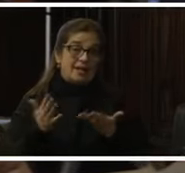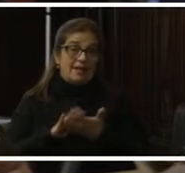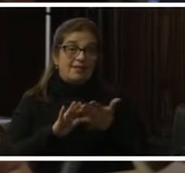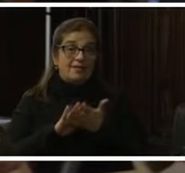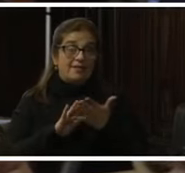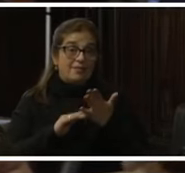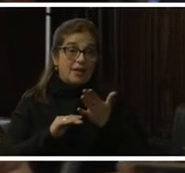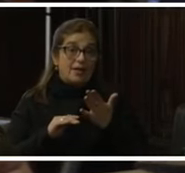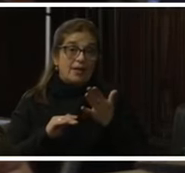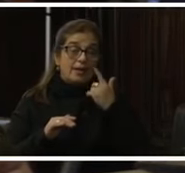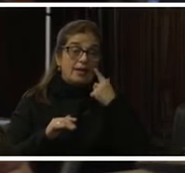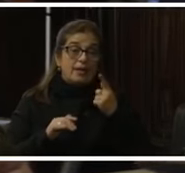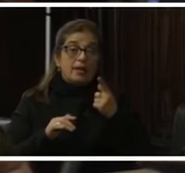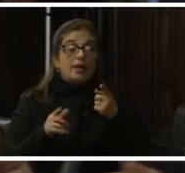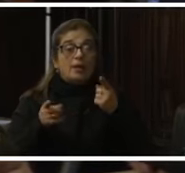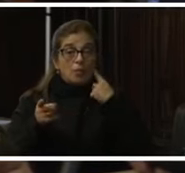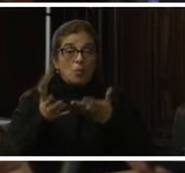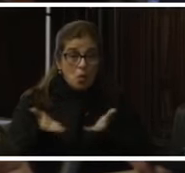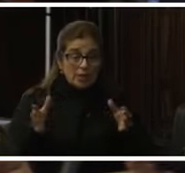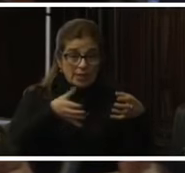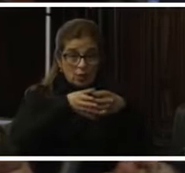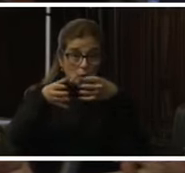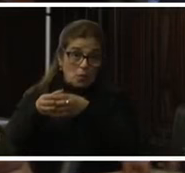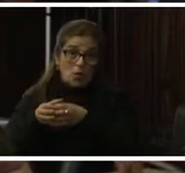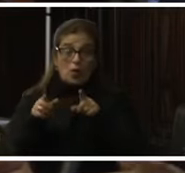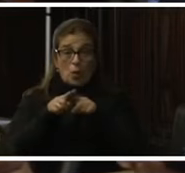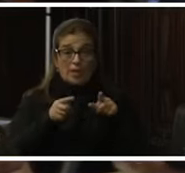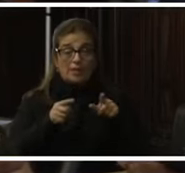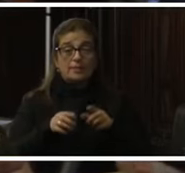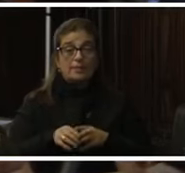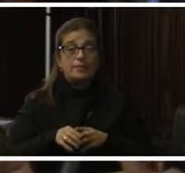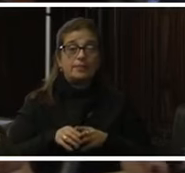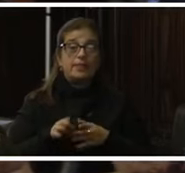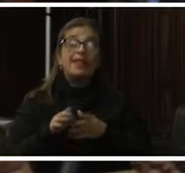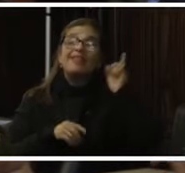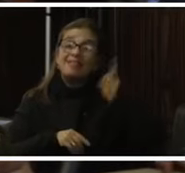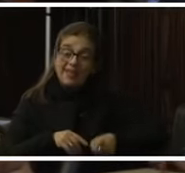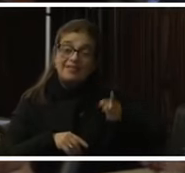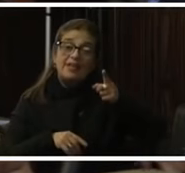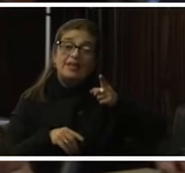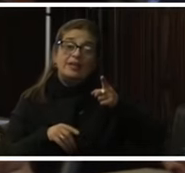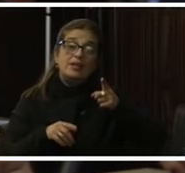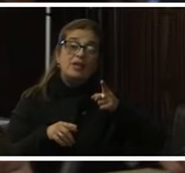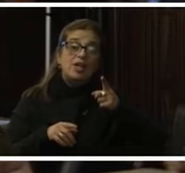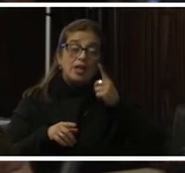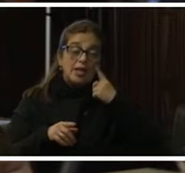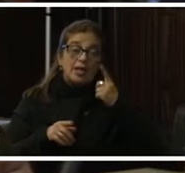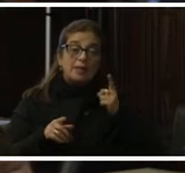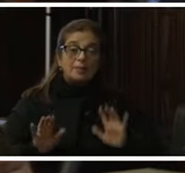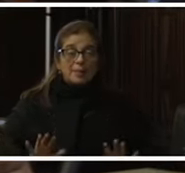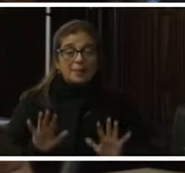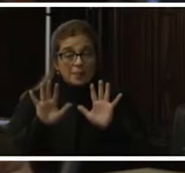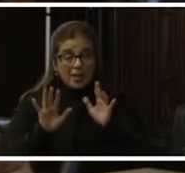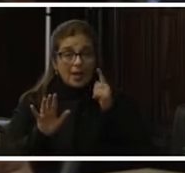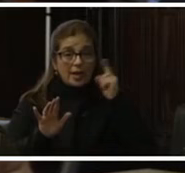ocorrer com outros povos saiu agora liga mena é algo que deve ser construtivo para que